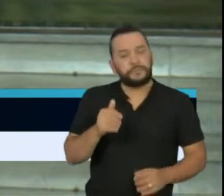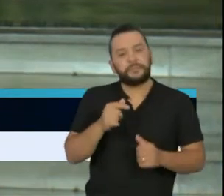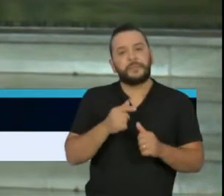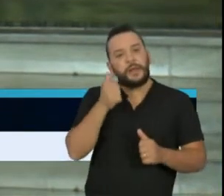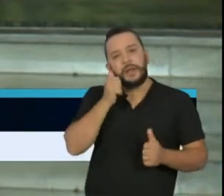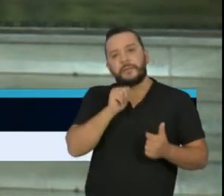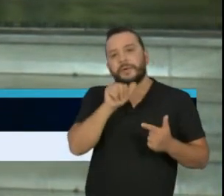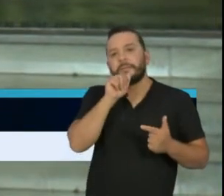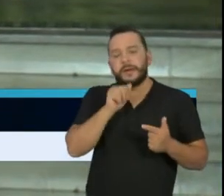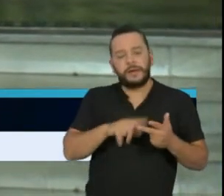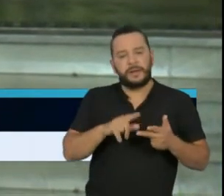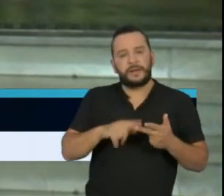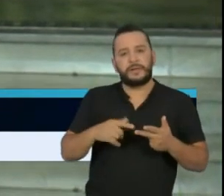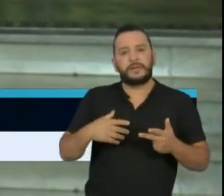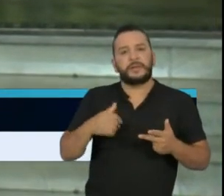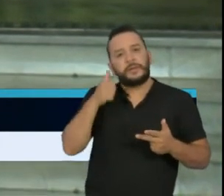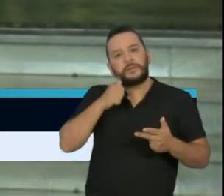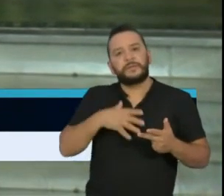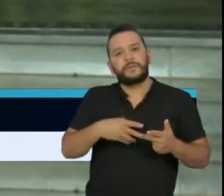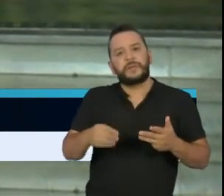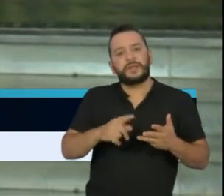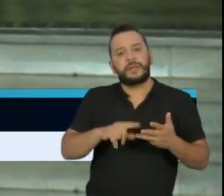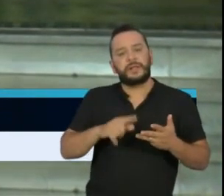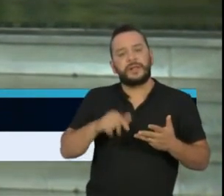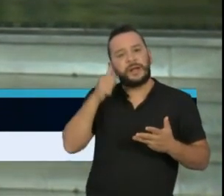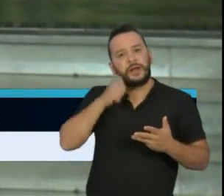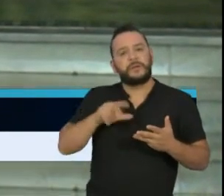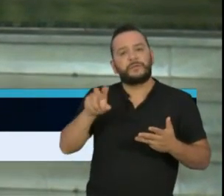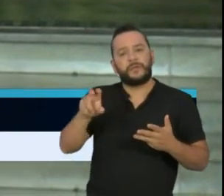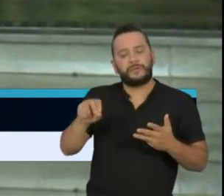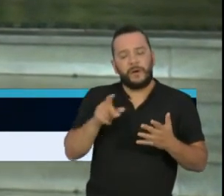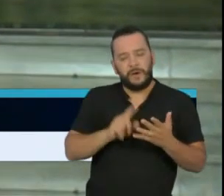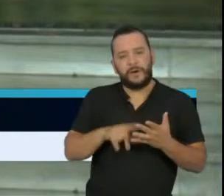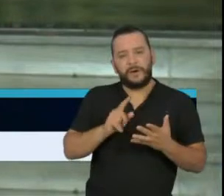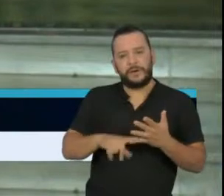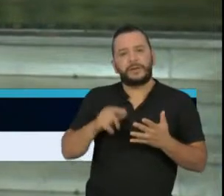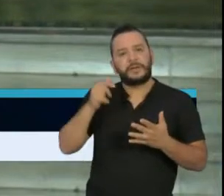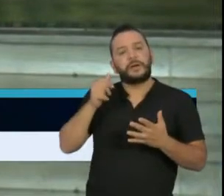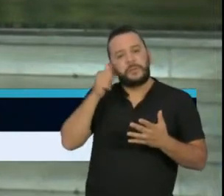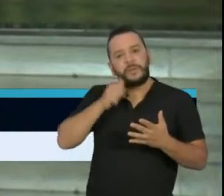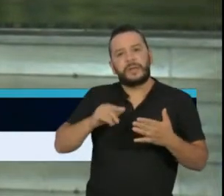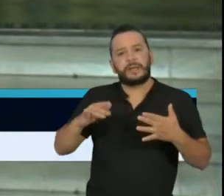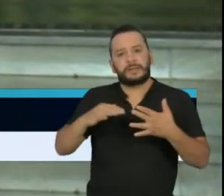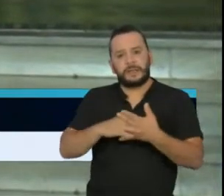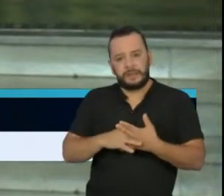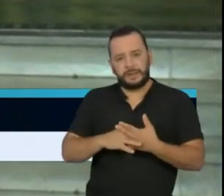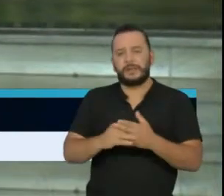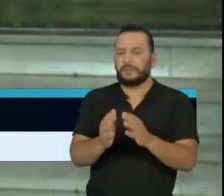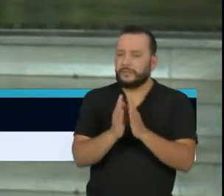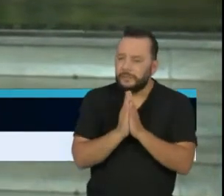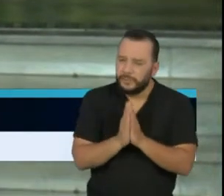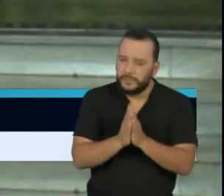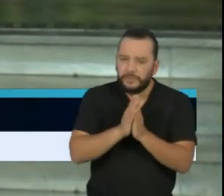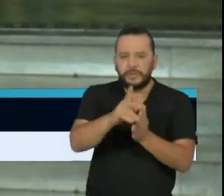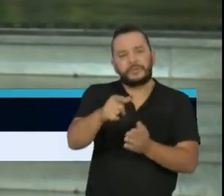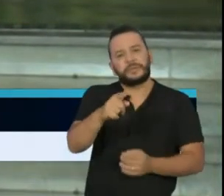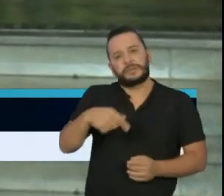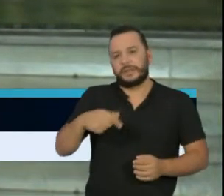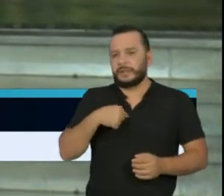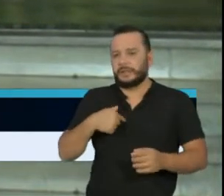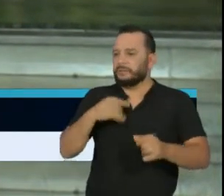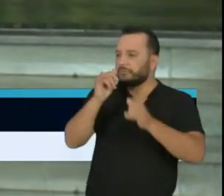é cidadã, contribua falando com outras mulheres para que façam o mesmo nas suas casas e peçam aos